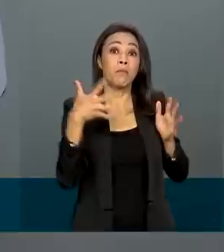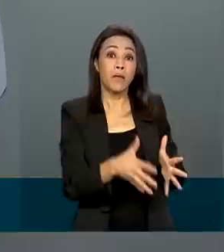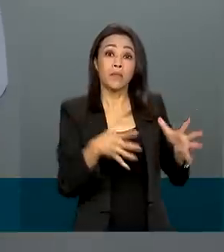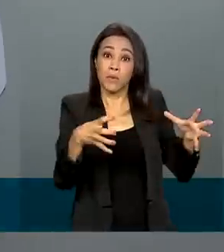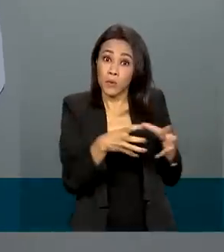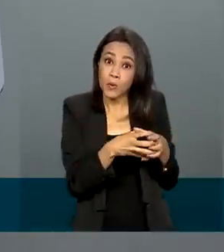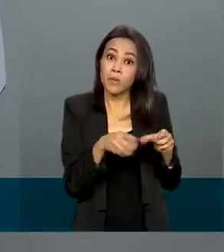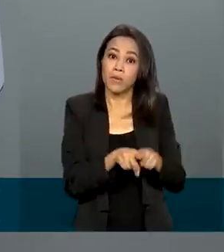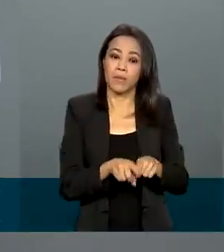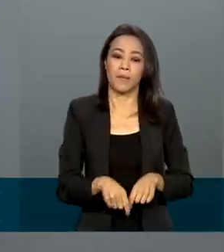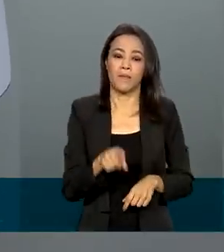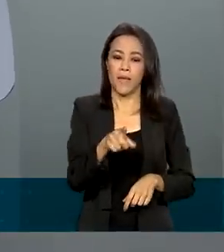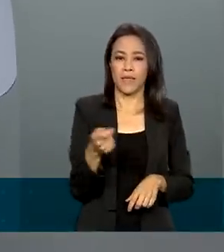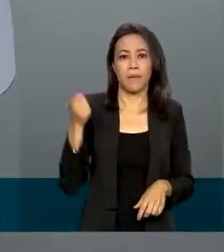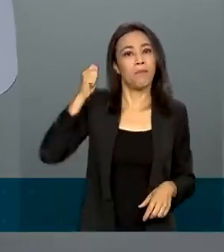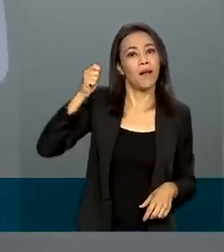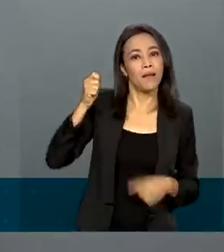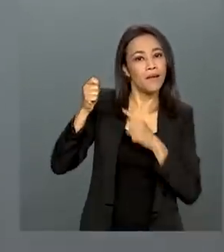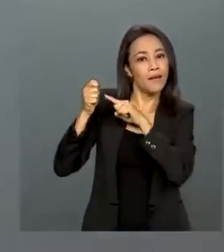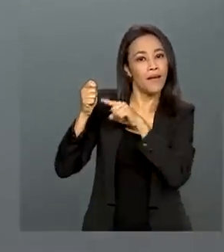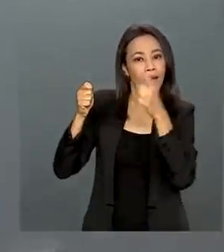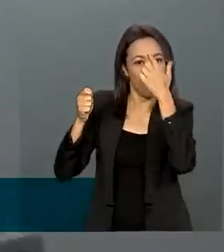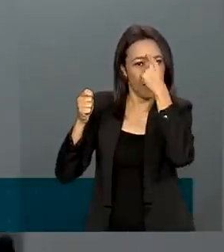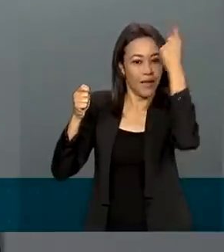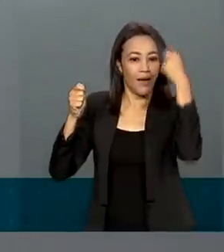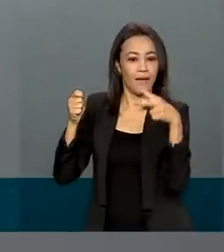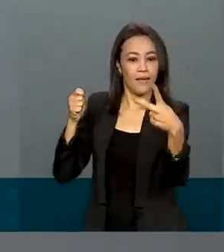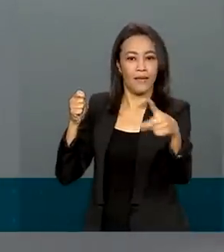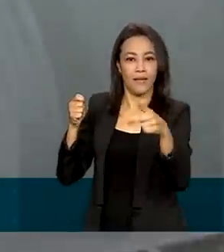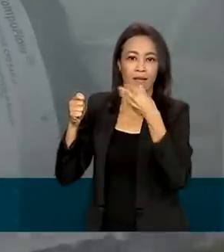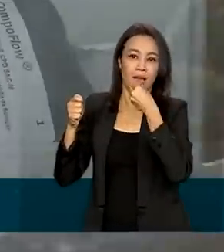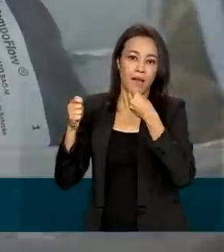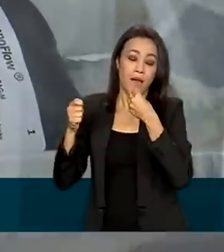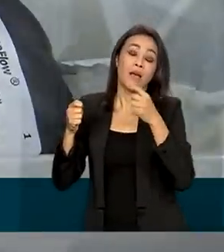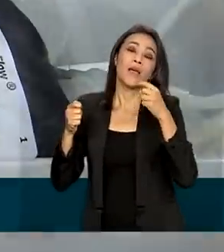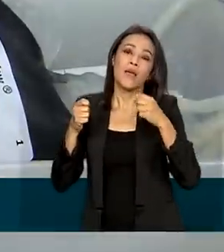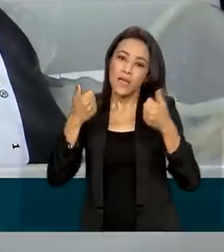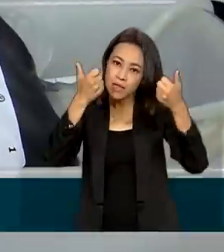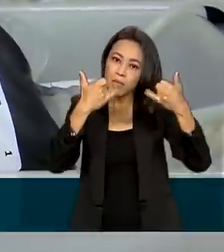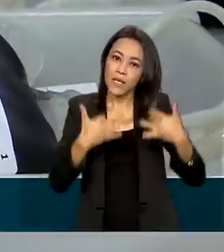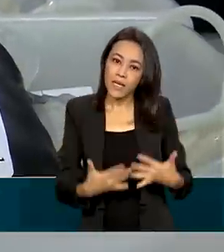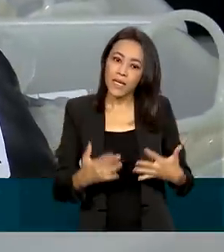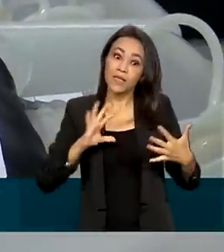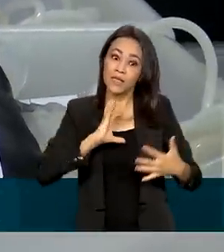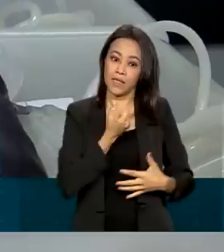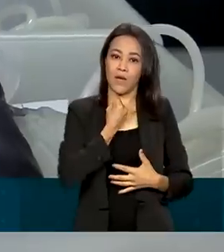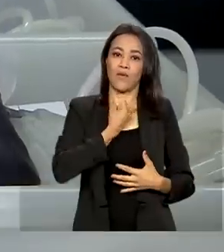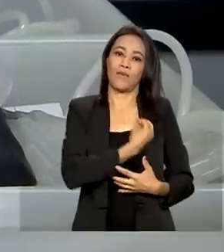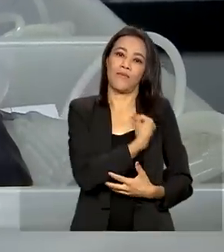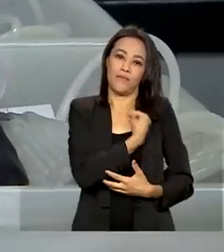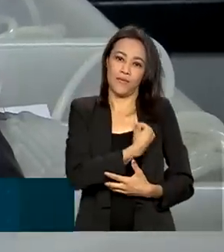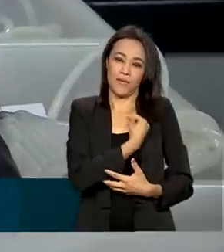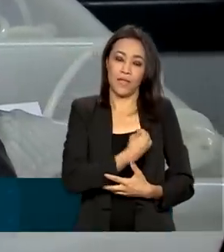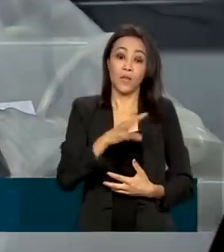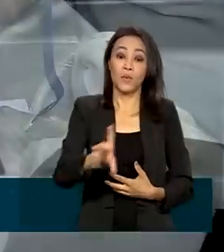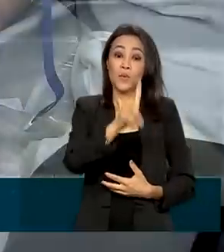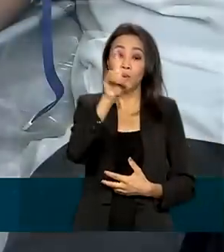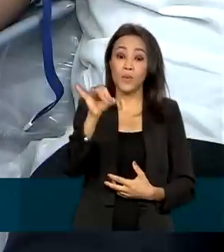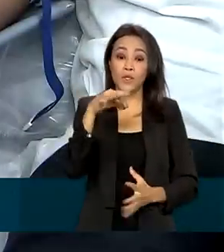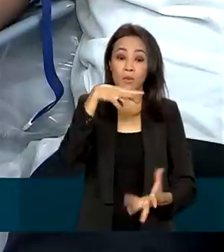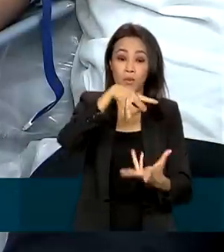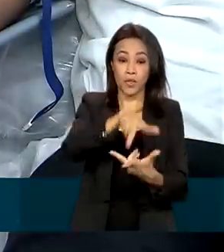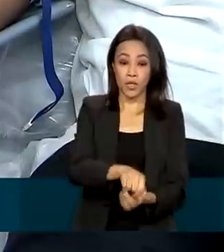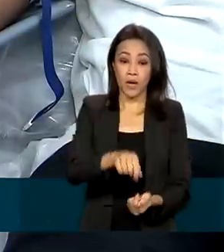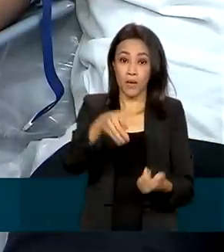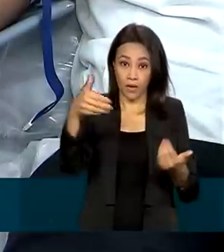grupo. As plaquinhas são uma ideia do grupo do Antônio e reforçam que doar sangue salva vidas. O Dia Mundial de Doação de Sangue é